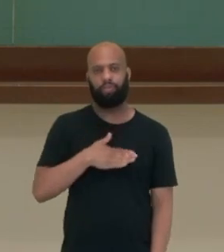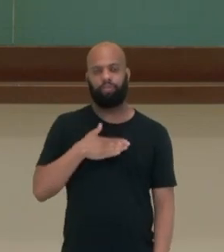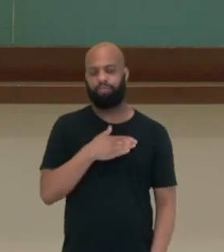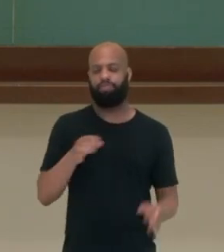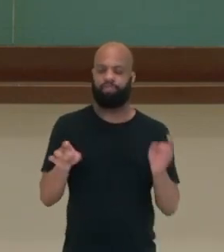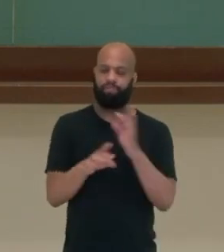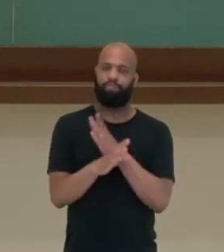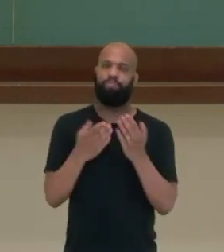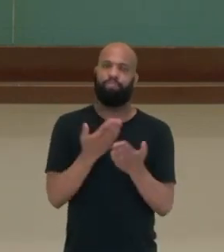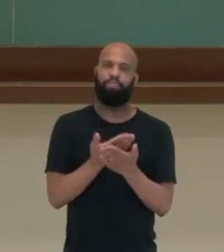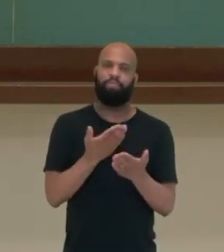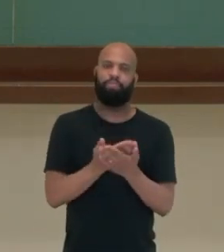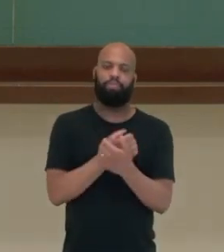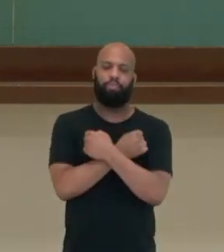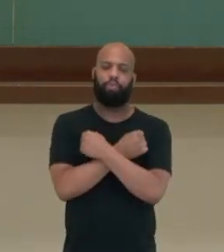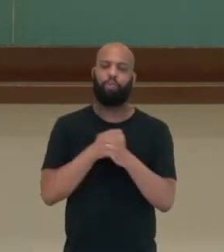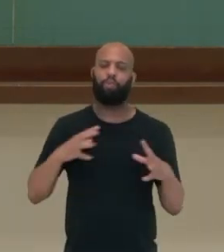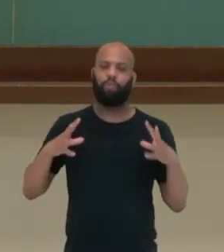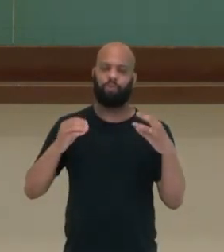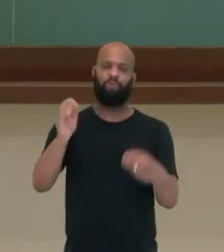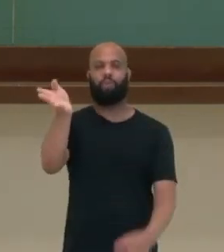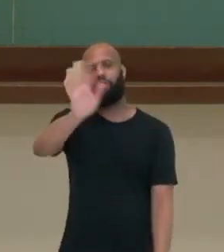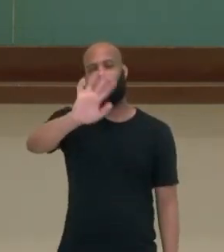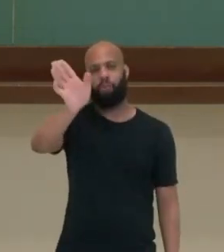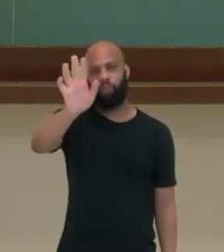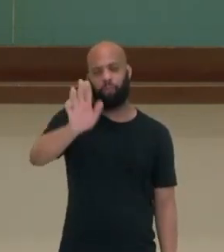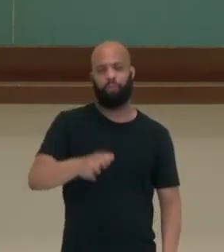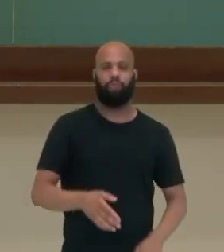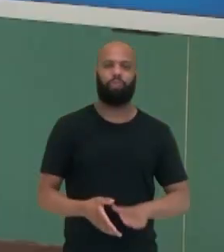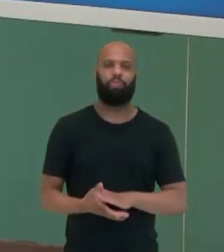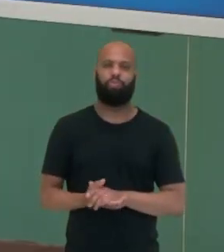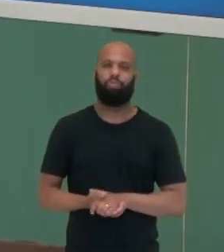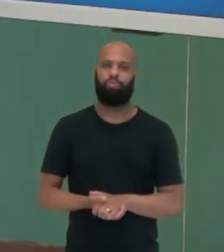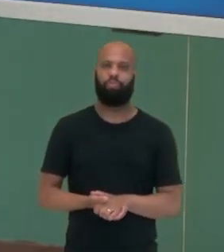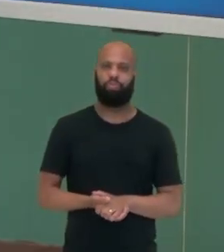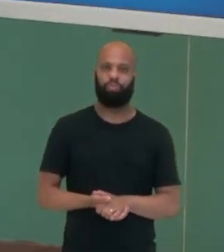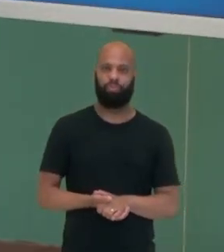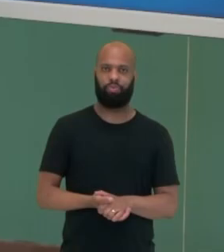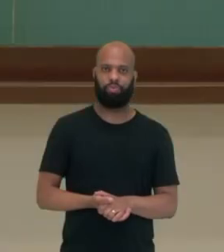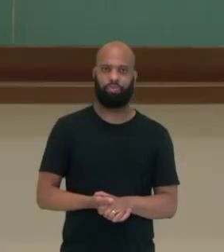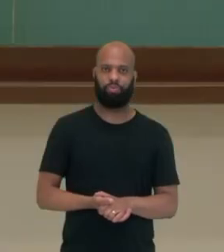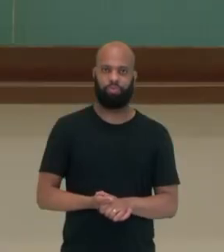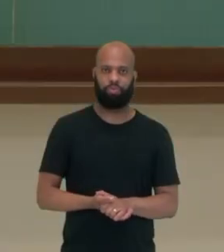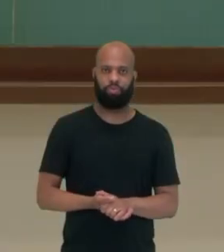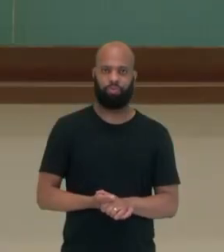vou ficando por aqui. Um grande abraço para vocês e tchau! Tchau!